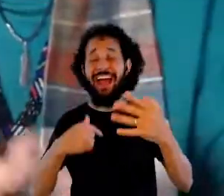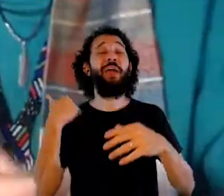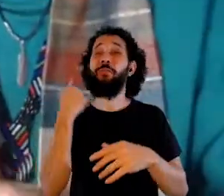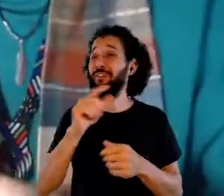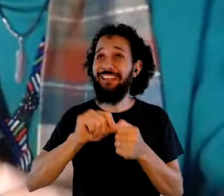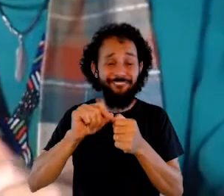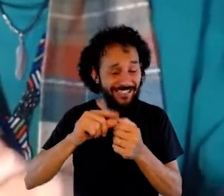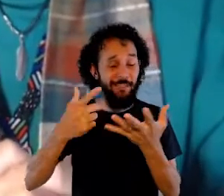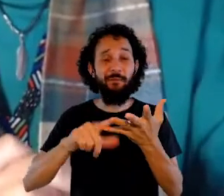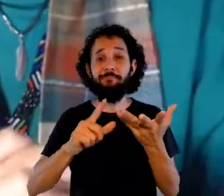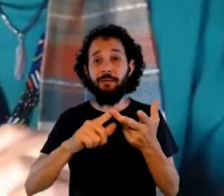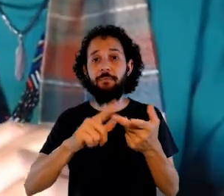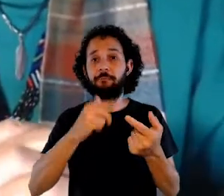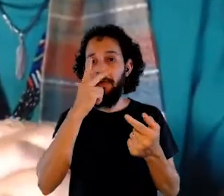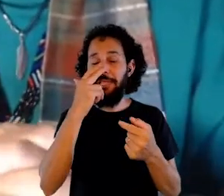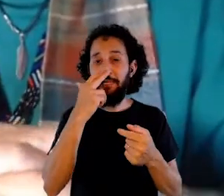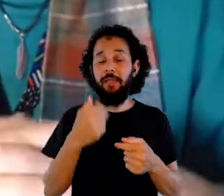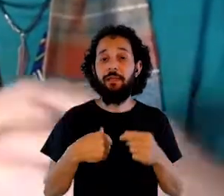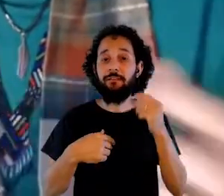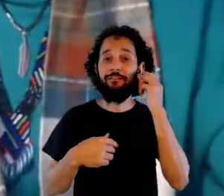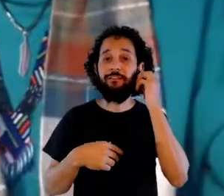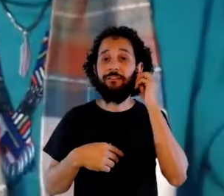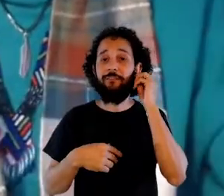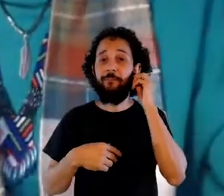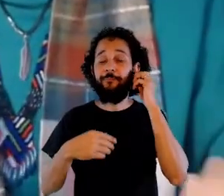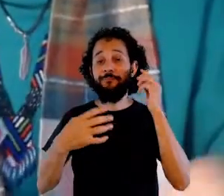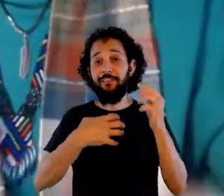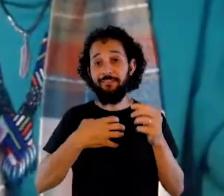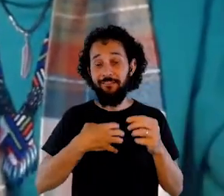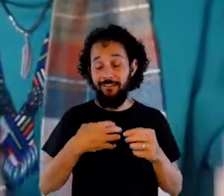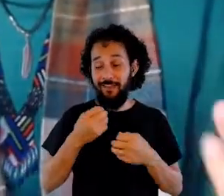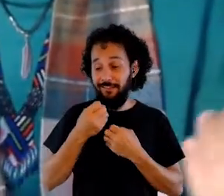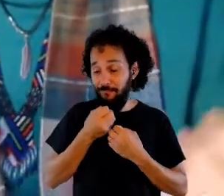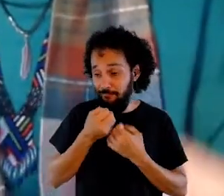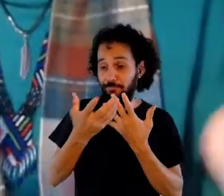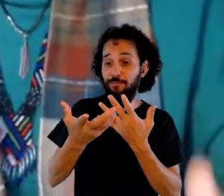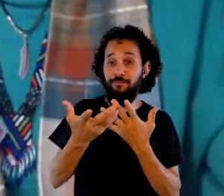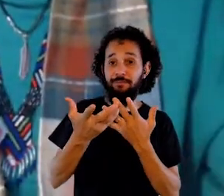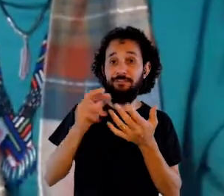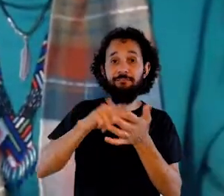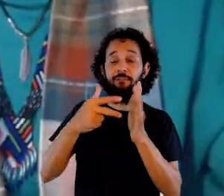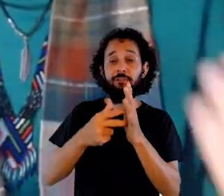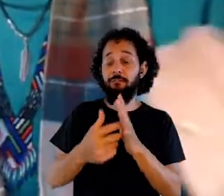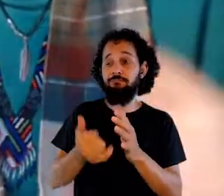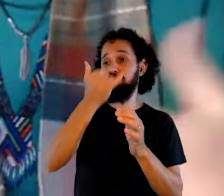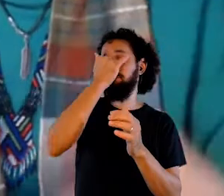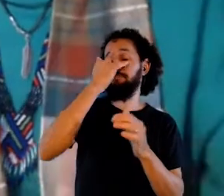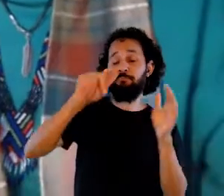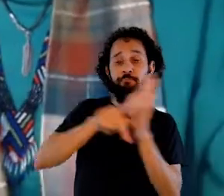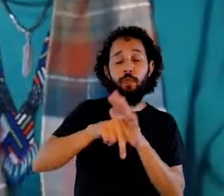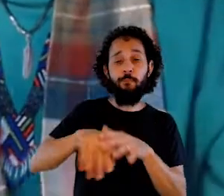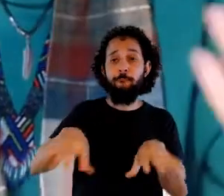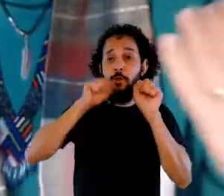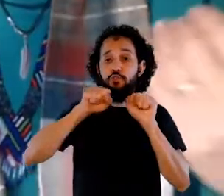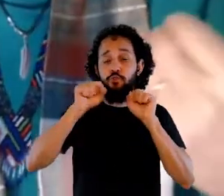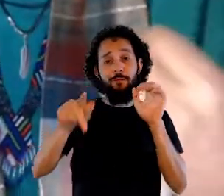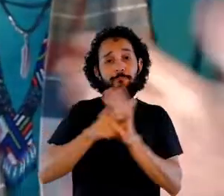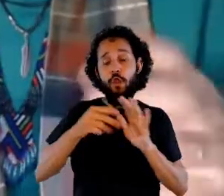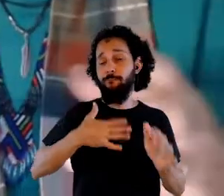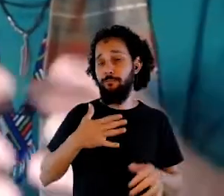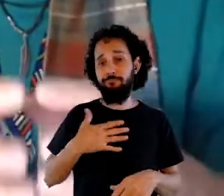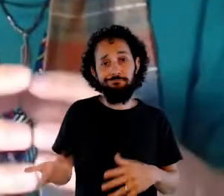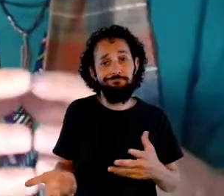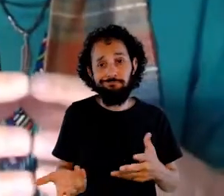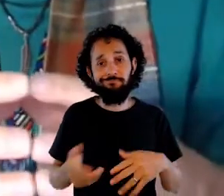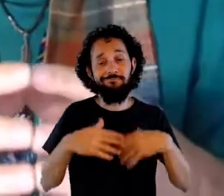né, que saem das pessoas, que no final elas vão se auto-amaldiçoando e não sabem. Né? Vão